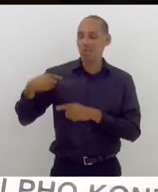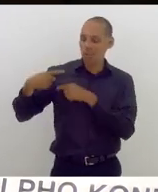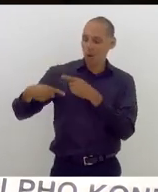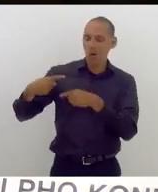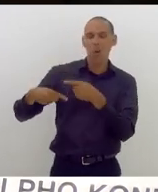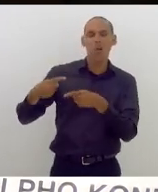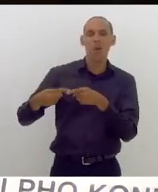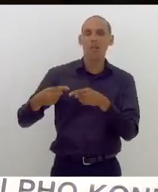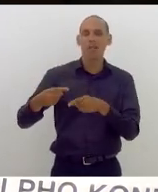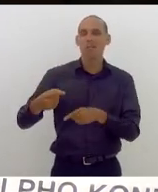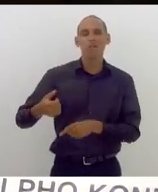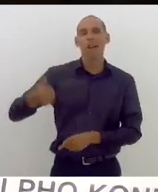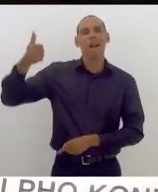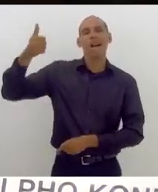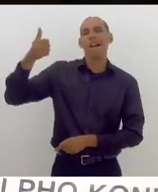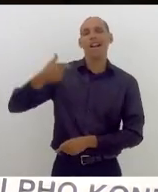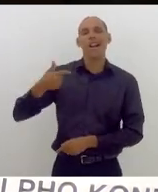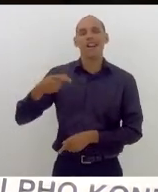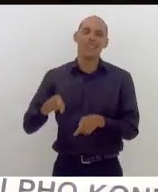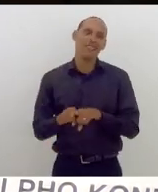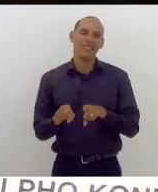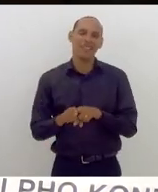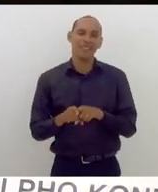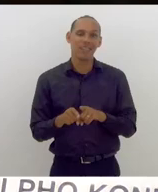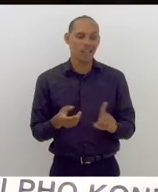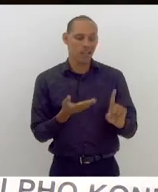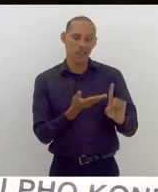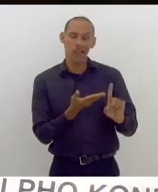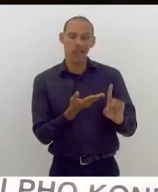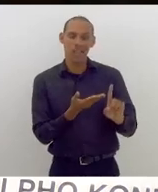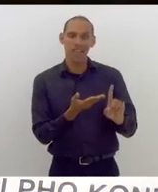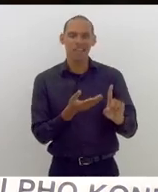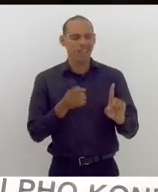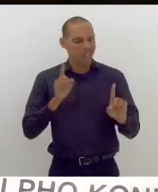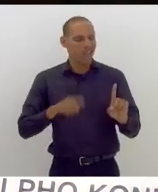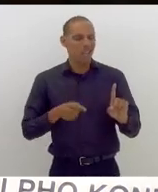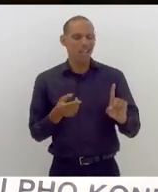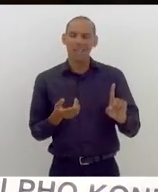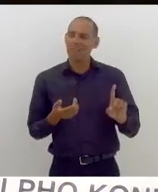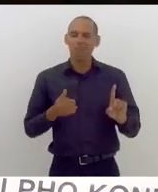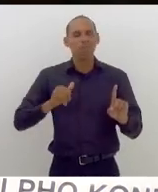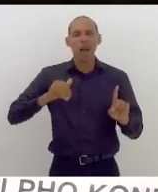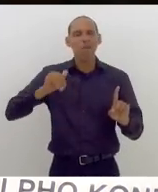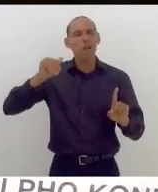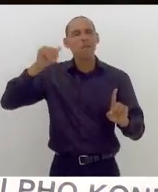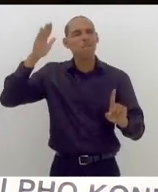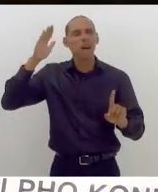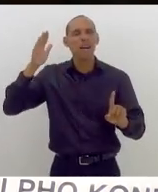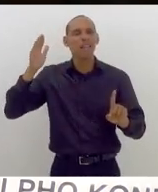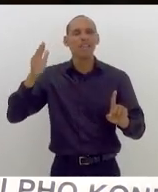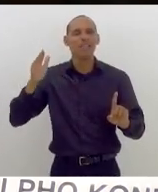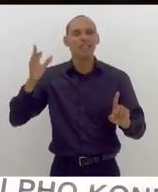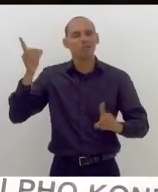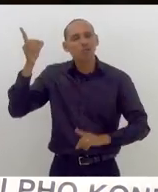um pouco a missão que a gente tem na vida, e acho que o meu irmão, talvez da família, seja o que mais tenha essa vocação de ajudar os outros,